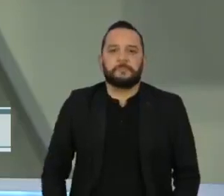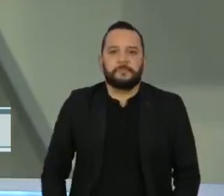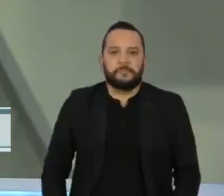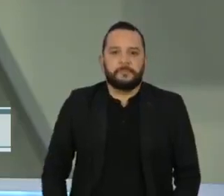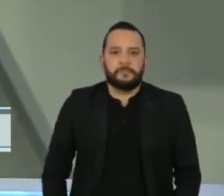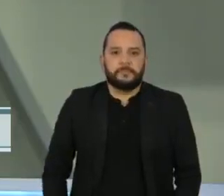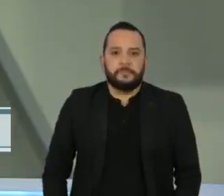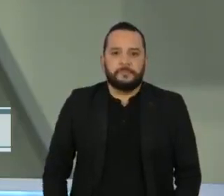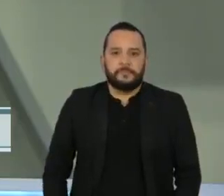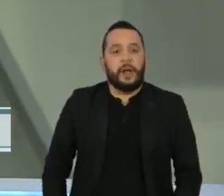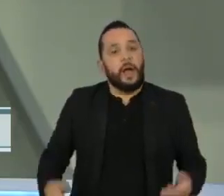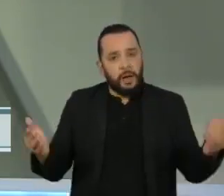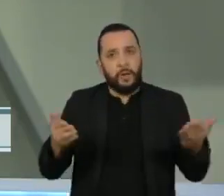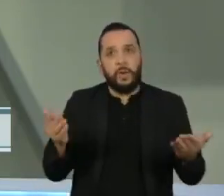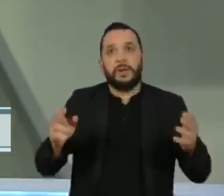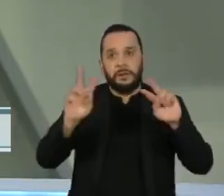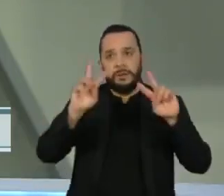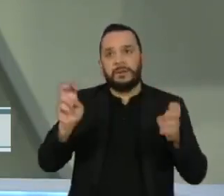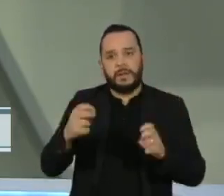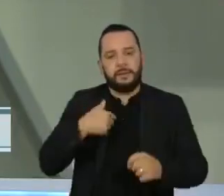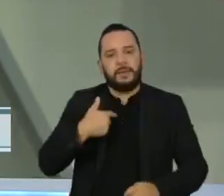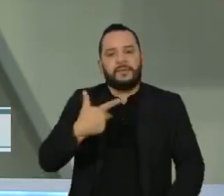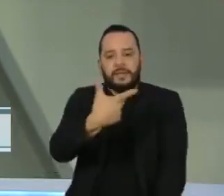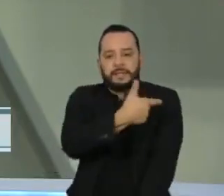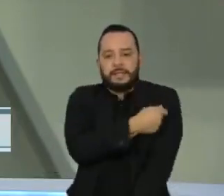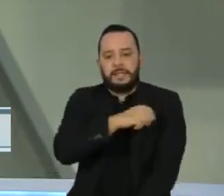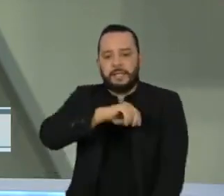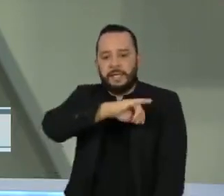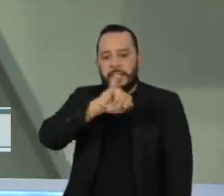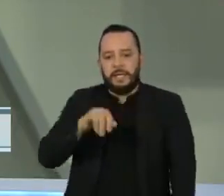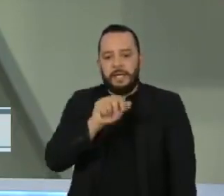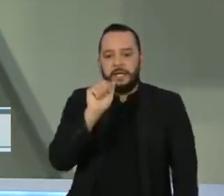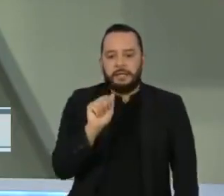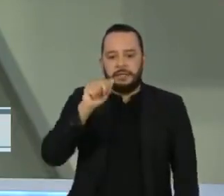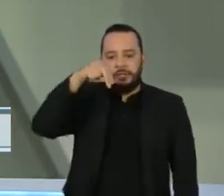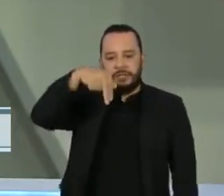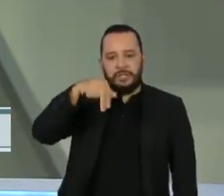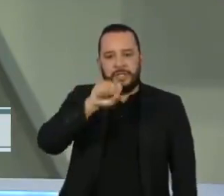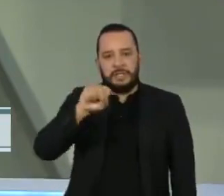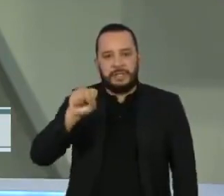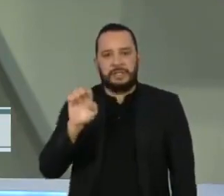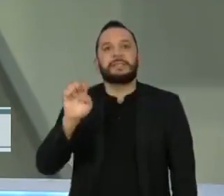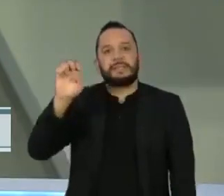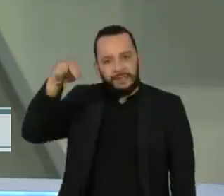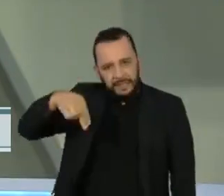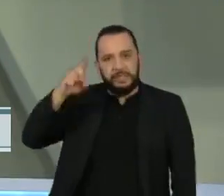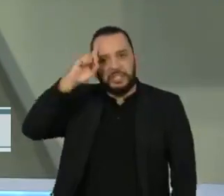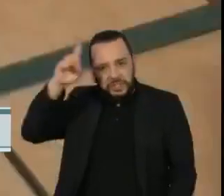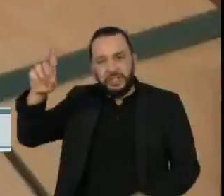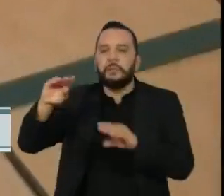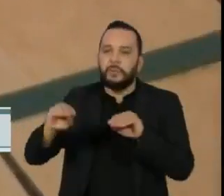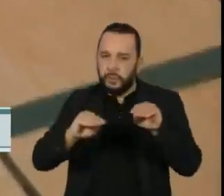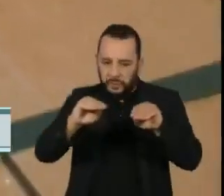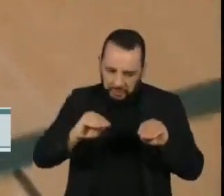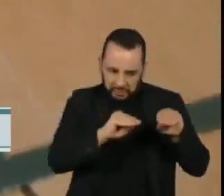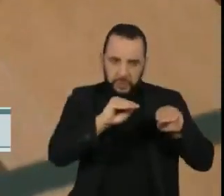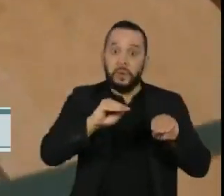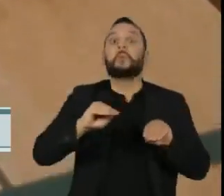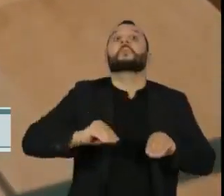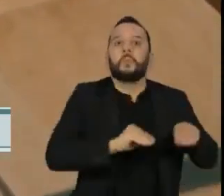e já sobre a vacina do Laboratório janssen A previsão de chegada ao Brasil foi revista novamente